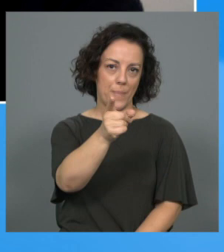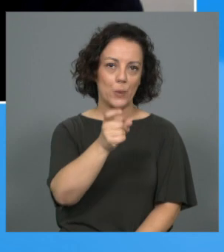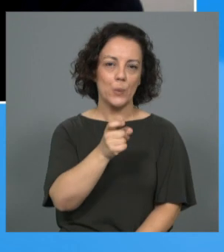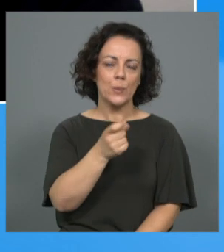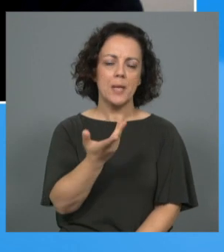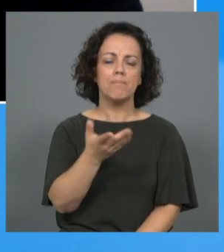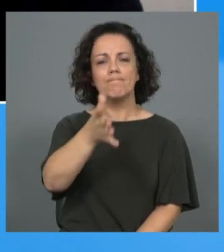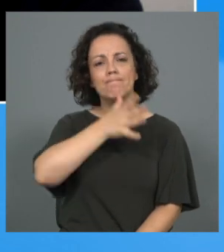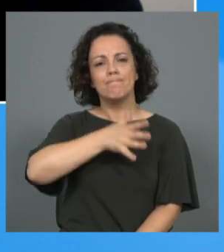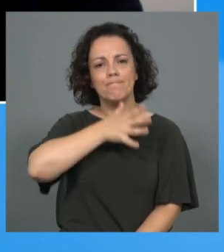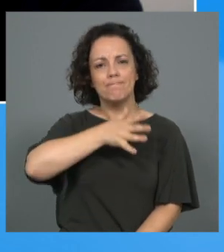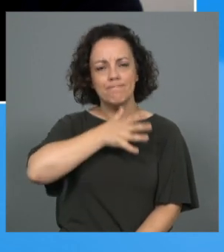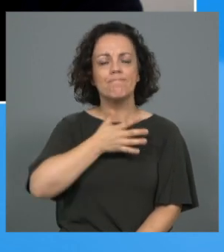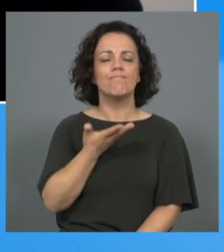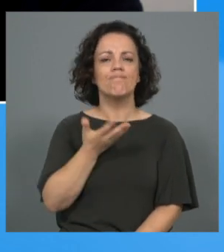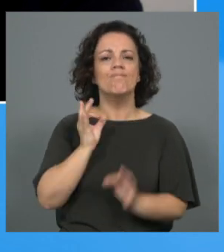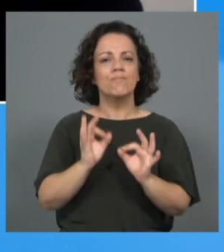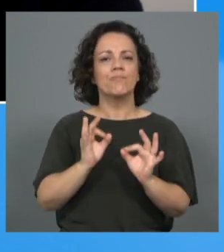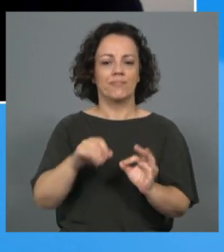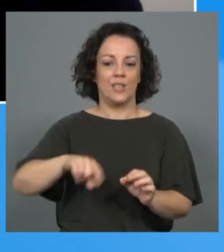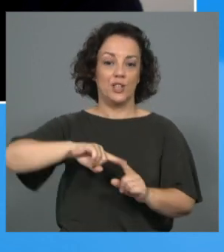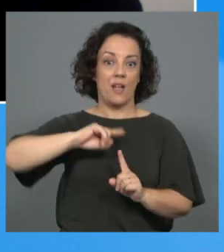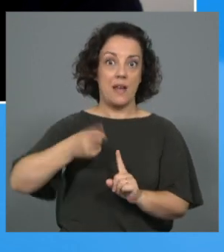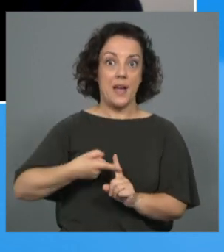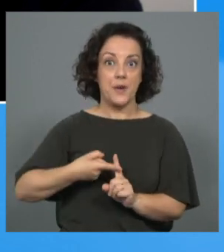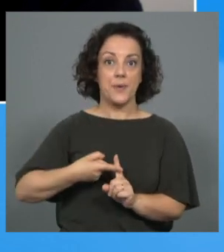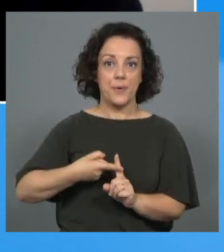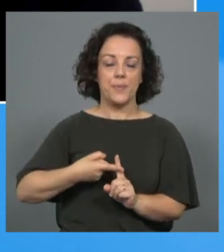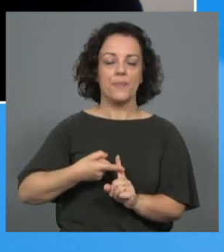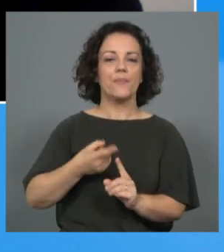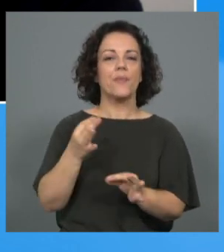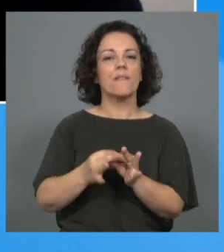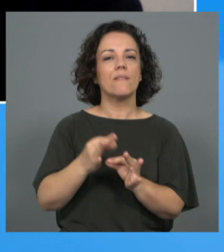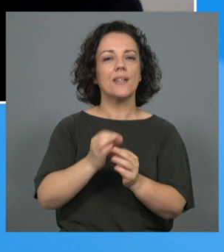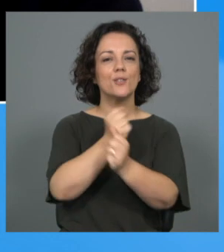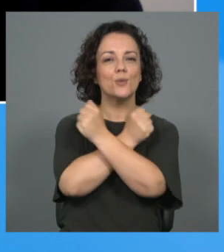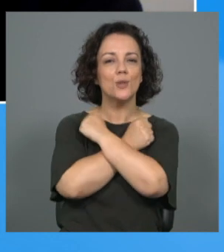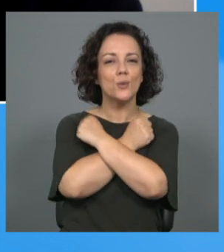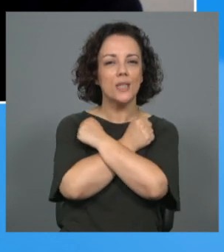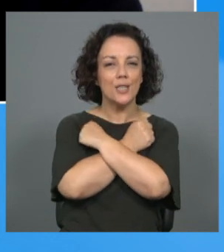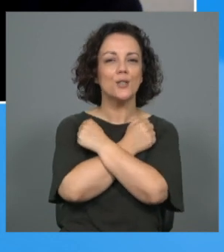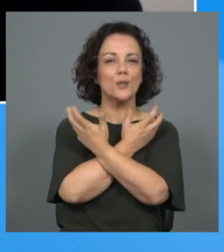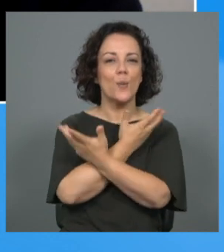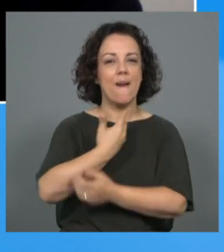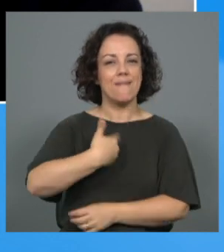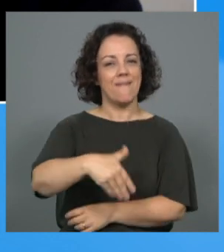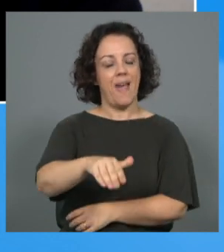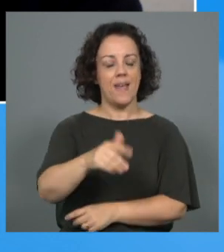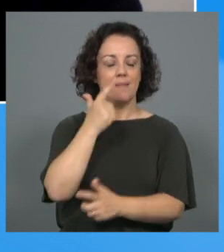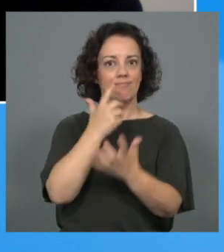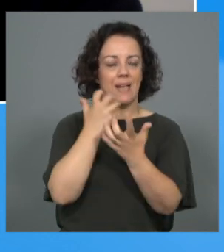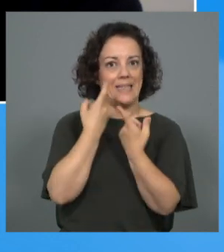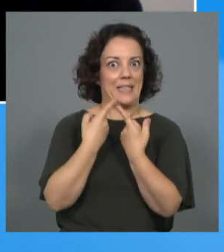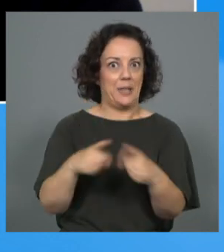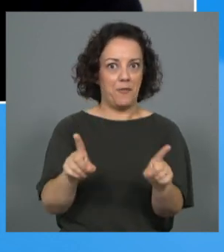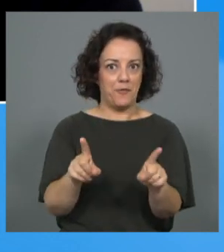para partilhar connosco. De facto, é o ano em que as festas do Senhor Santo Cristo vão ganhar uma expressividade diferente, até